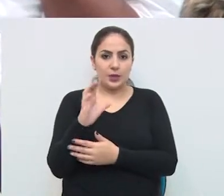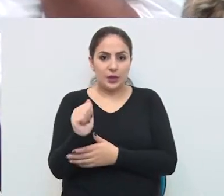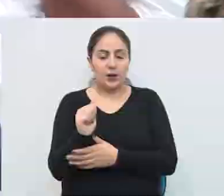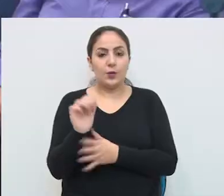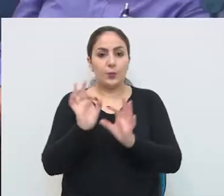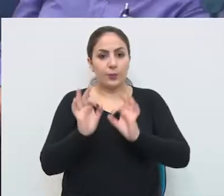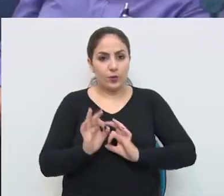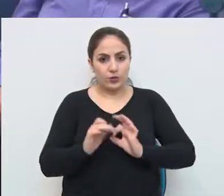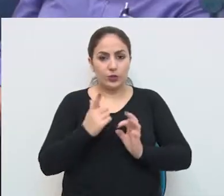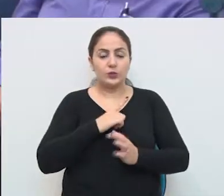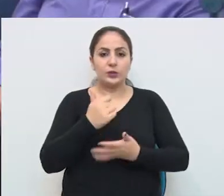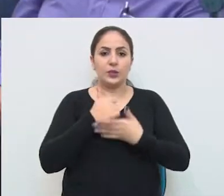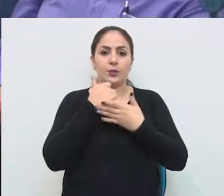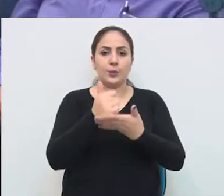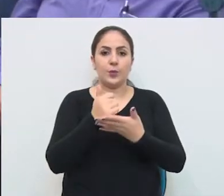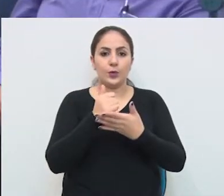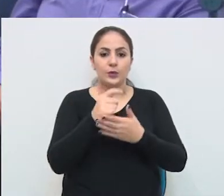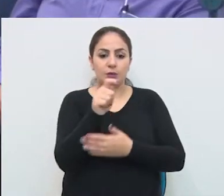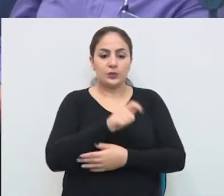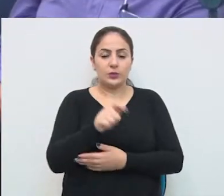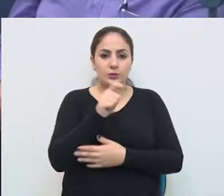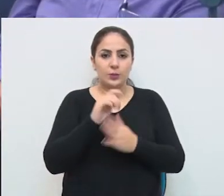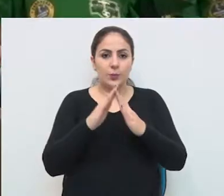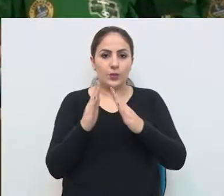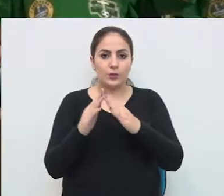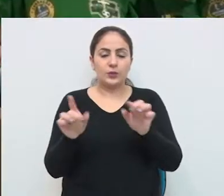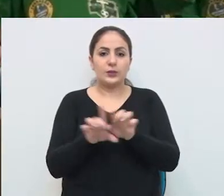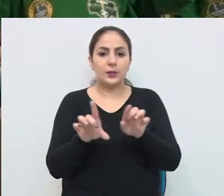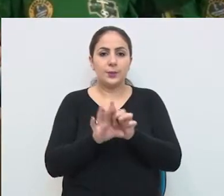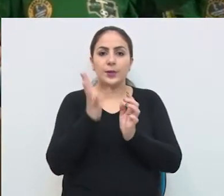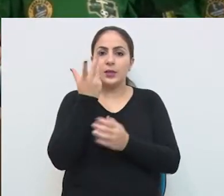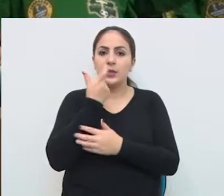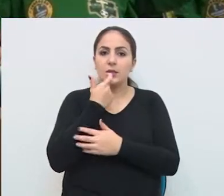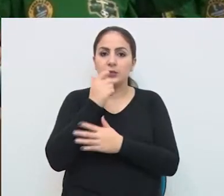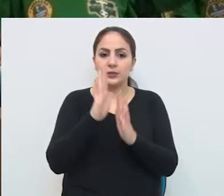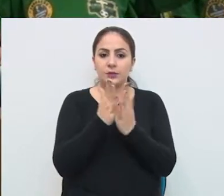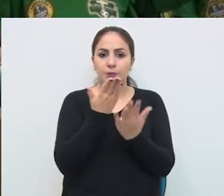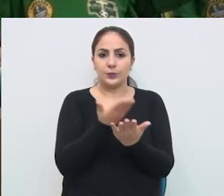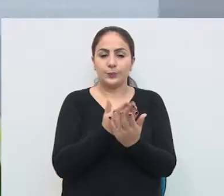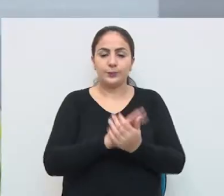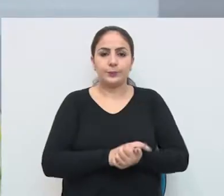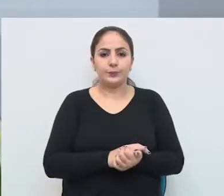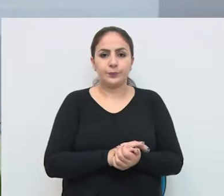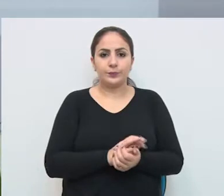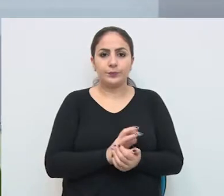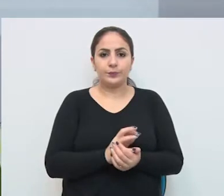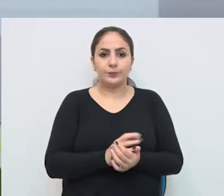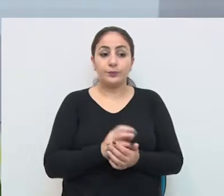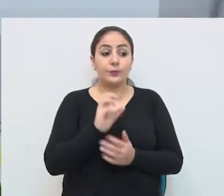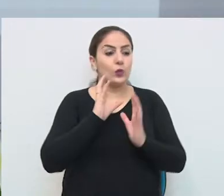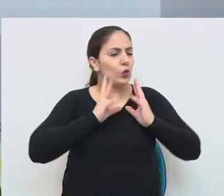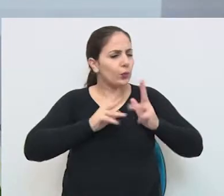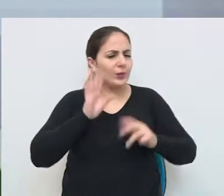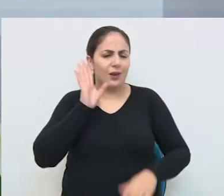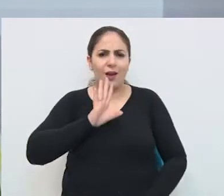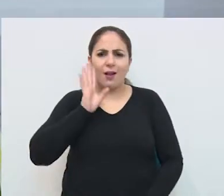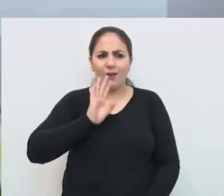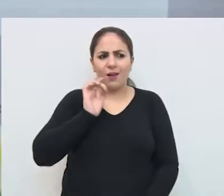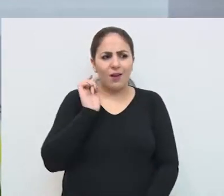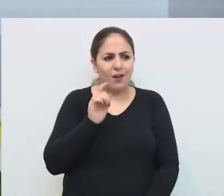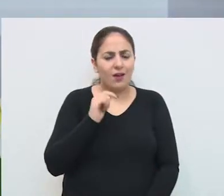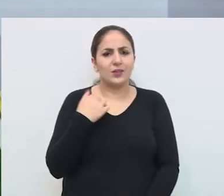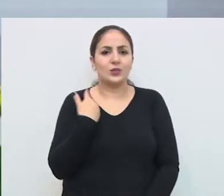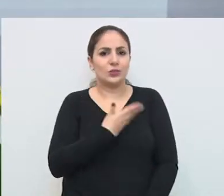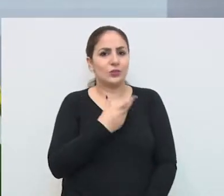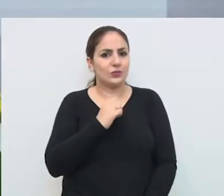de futebol tem o apoio da Associação de Moradores e das crianças da escolinha. Todo mundo é legal lá,